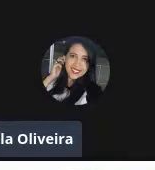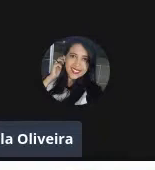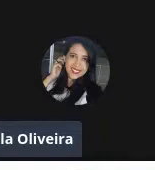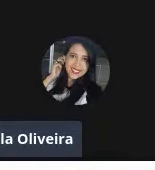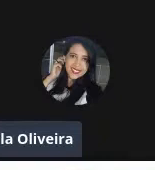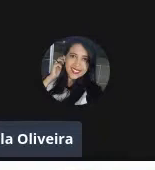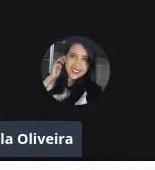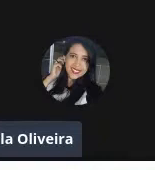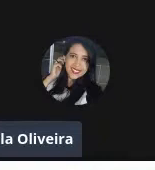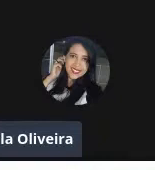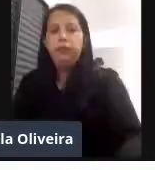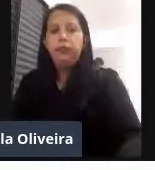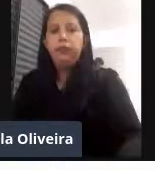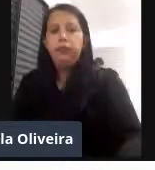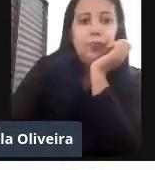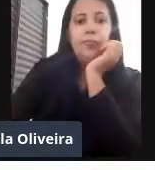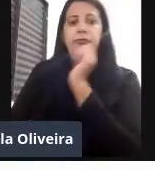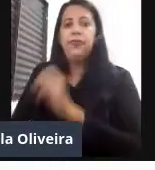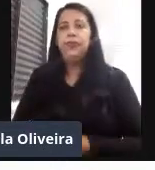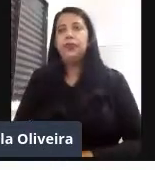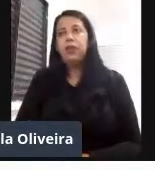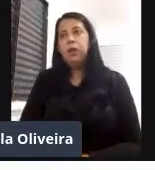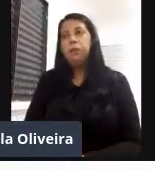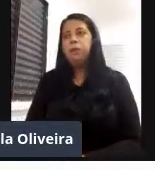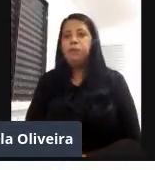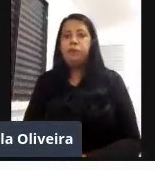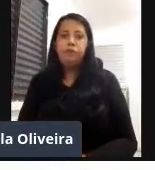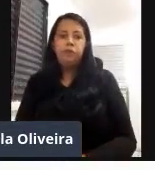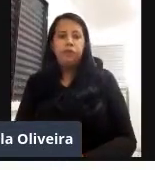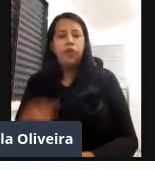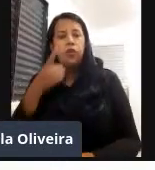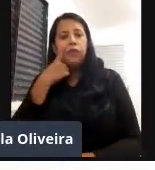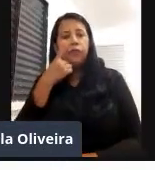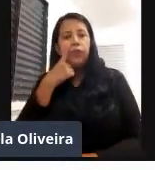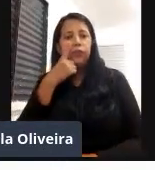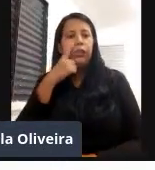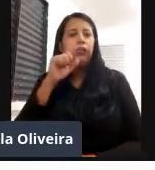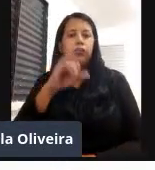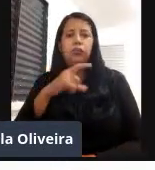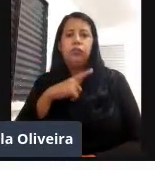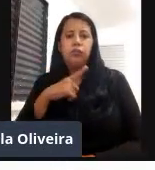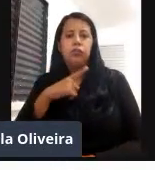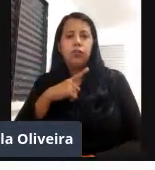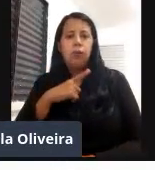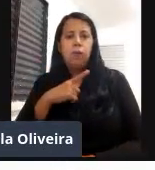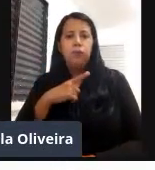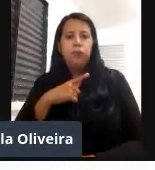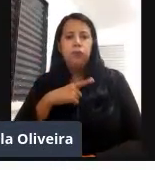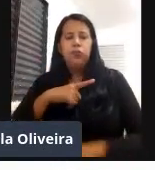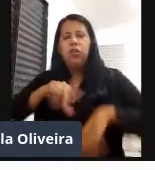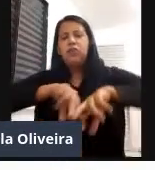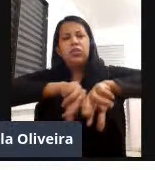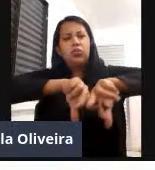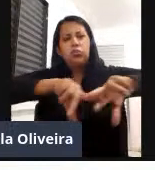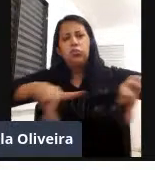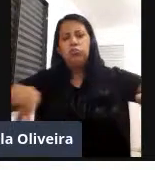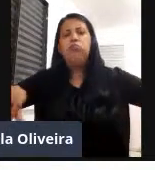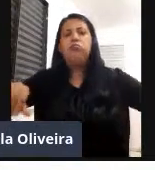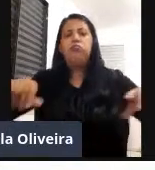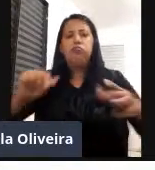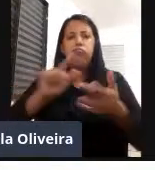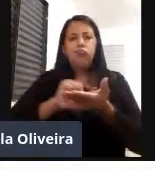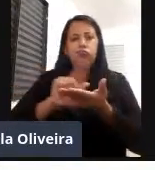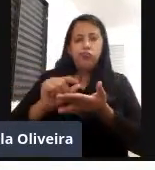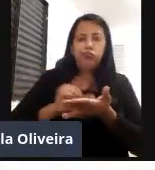área. Muita coisa mesmo. Eu acredito que se vocês fizerem um exercício agora de rapidinho no Google, vamos dizer o